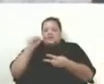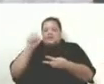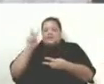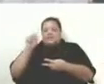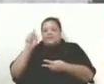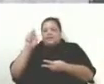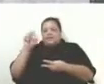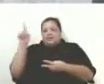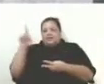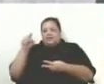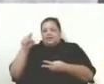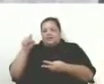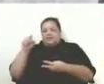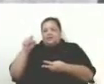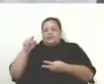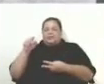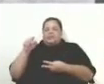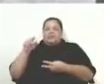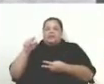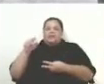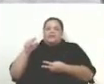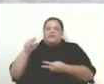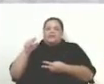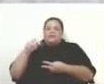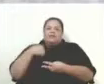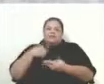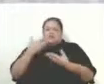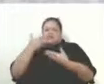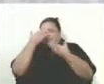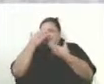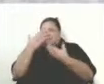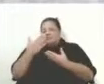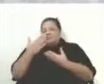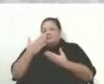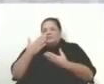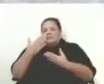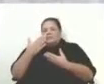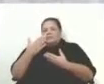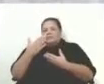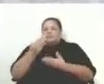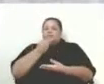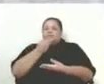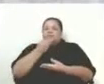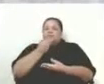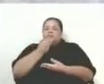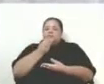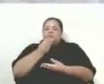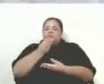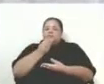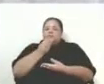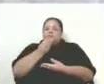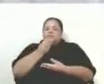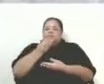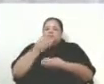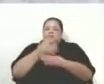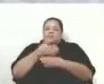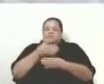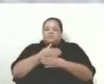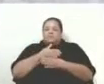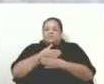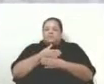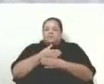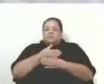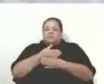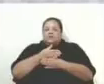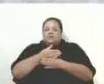também trazer boas ideias de lá. Quero agradecer imensamente a oportunidade de participar da corrida